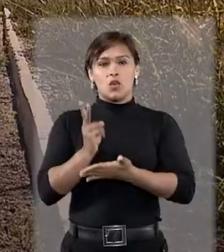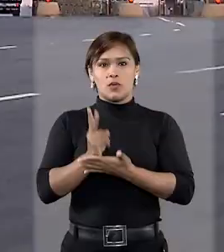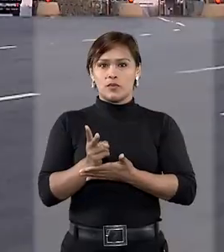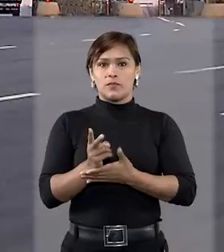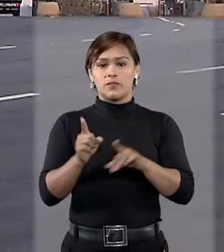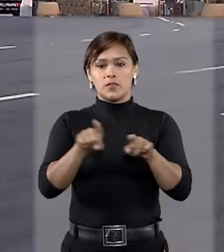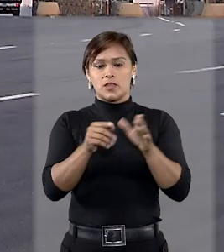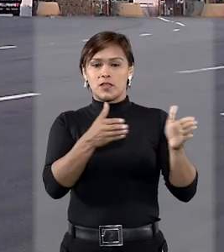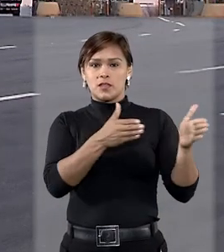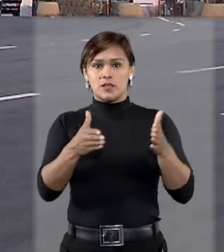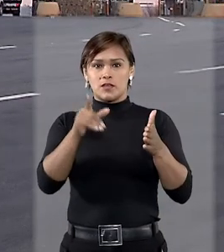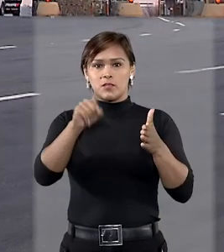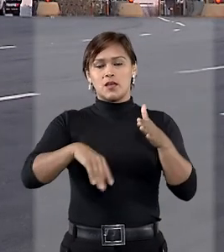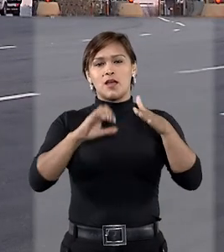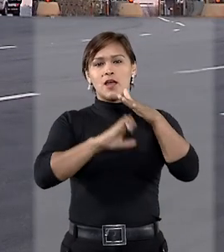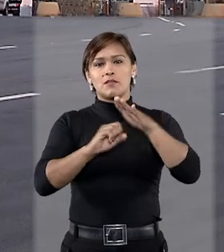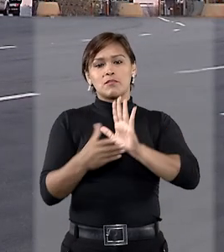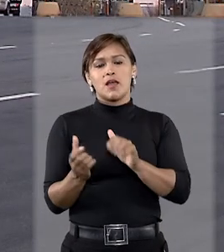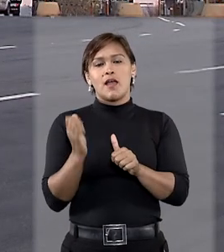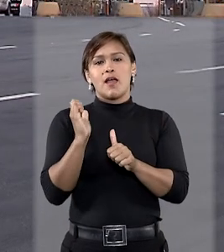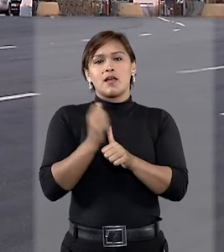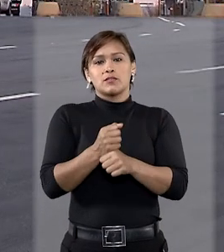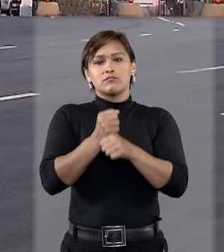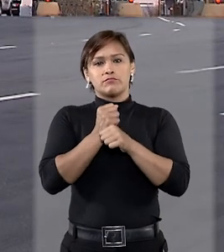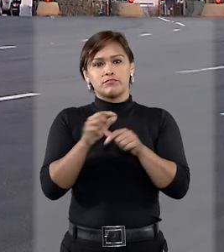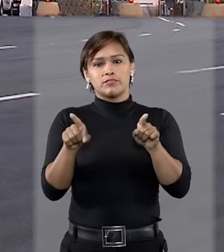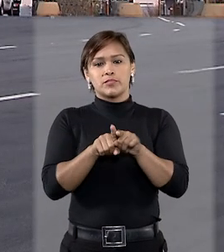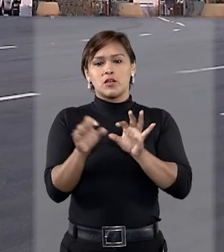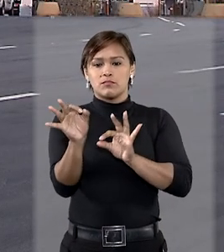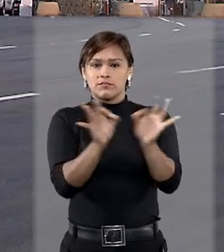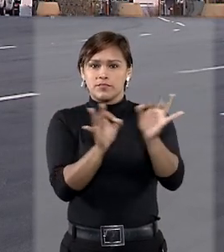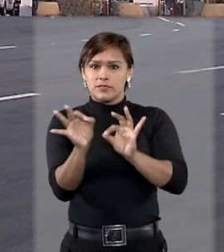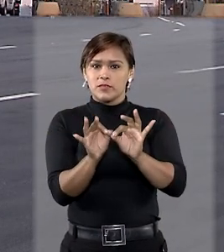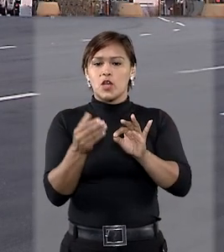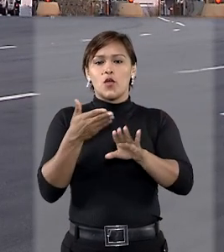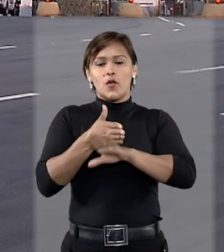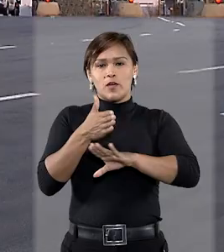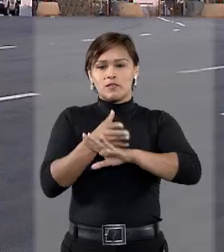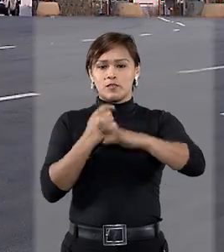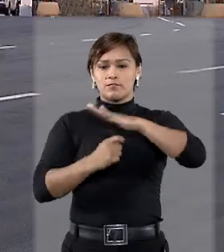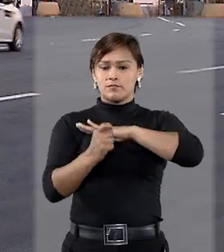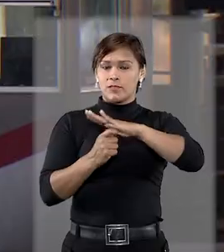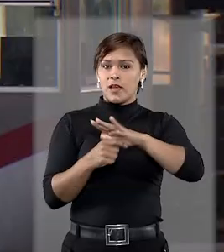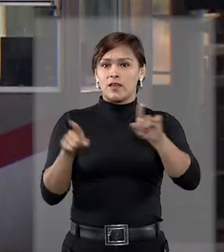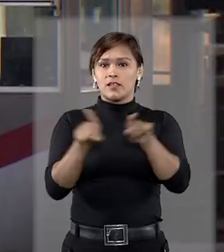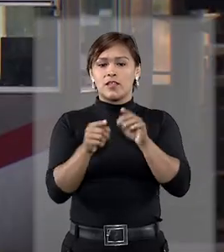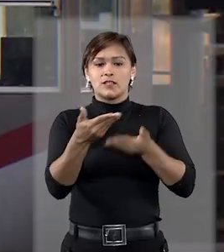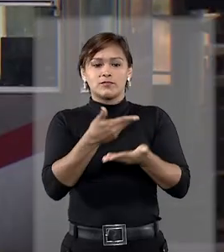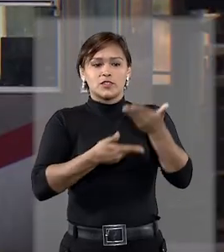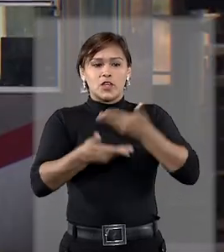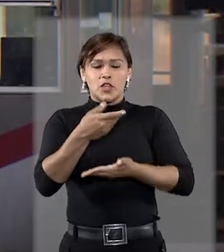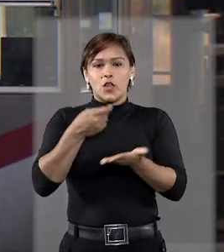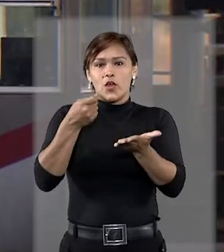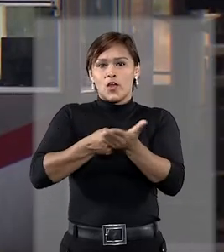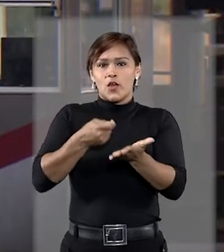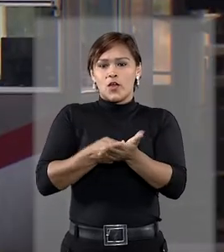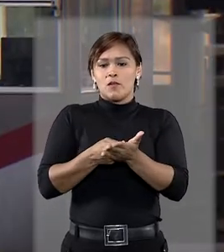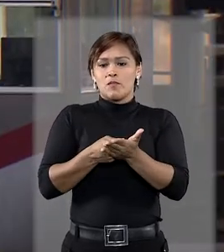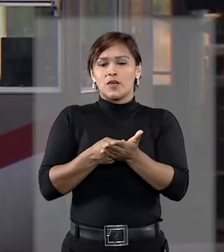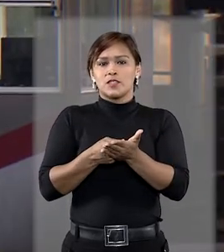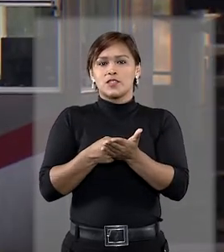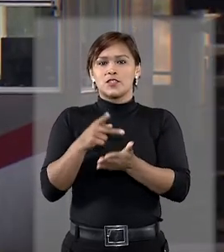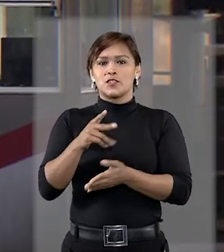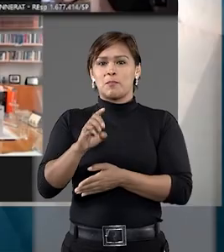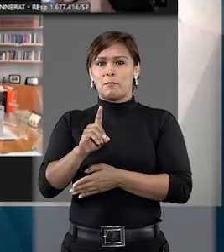determinado. Nesse período, a empresa assume obrigações de manutenção, investimentos e serviços em troca da cobrança de tarifas